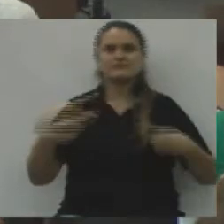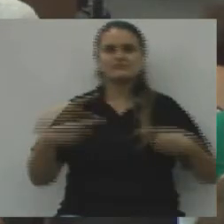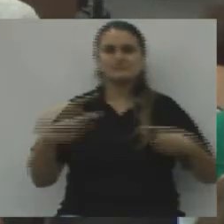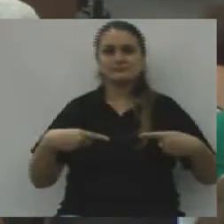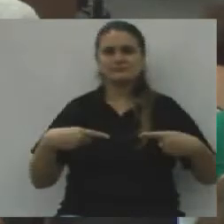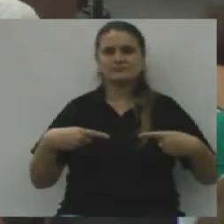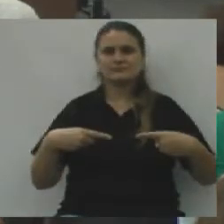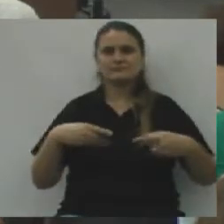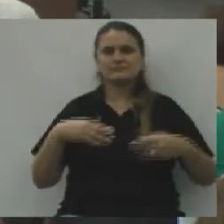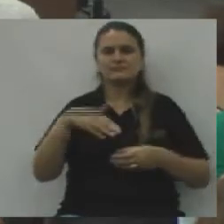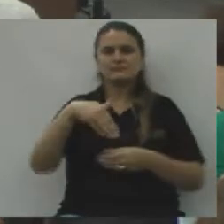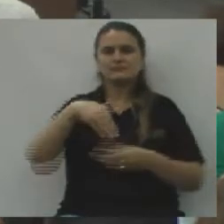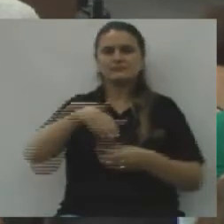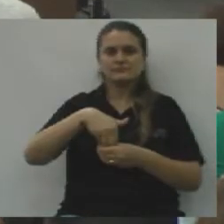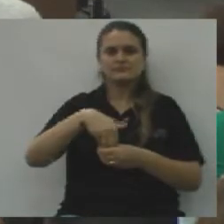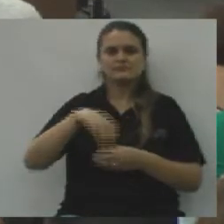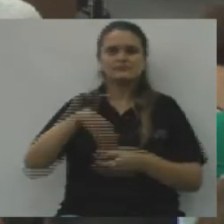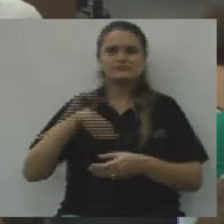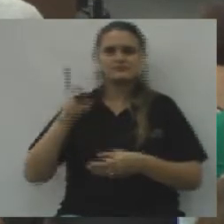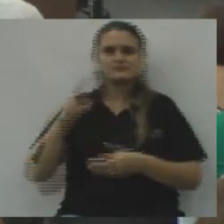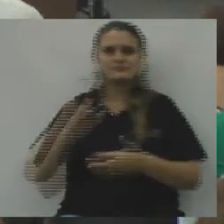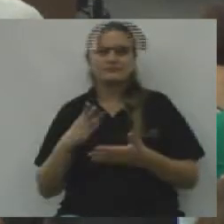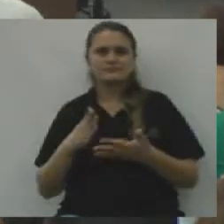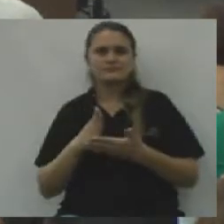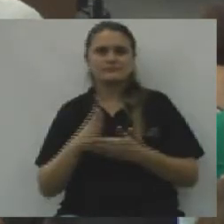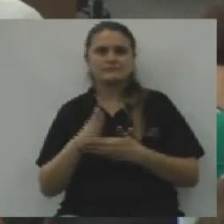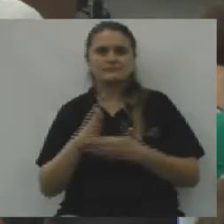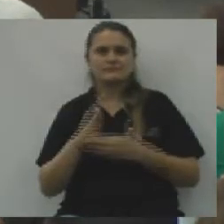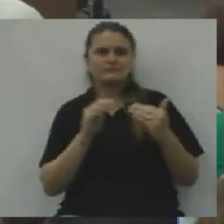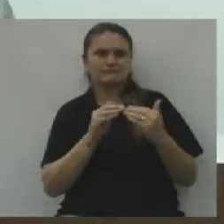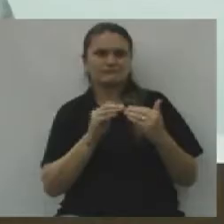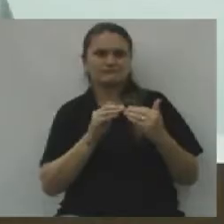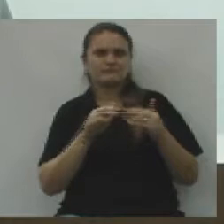Em votação, senhores vereadores que aprovam, permaneçam como estão.